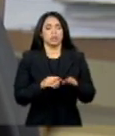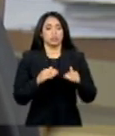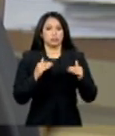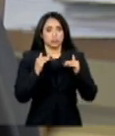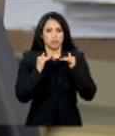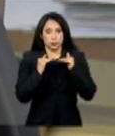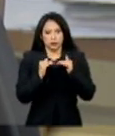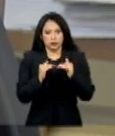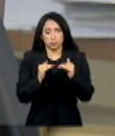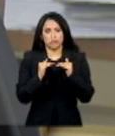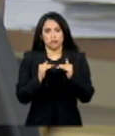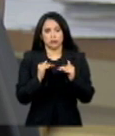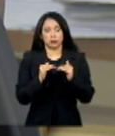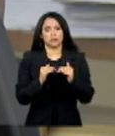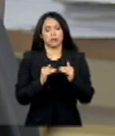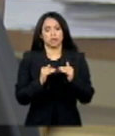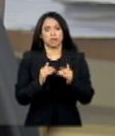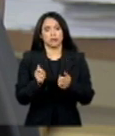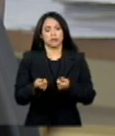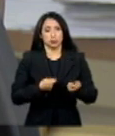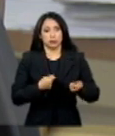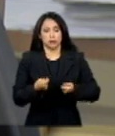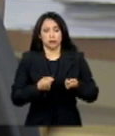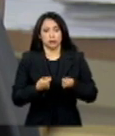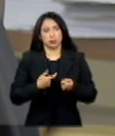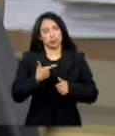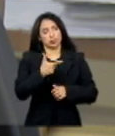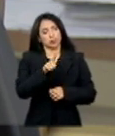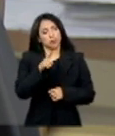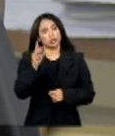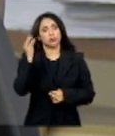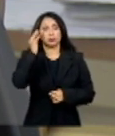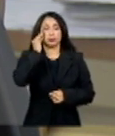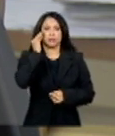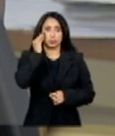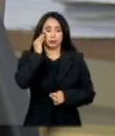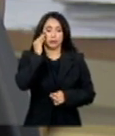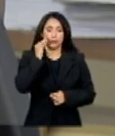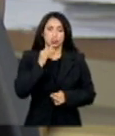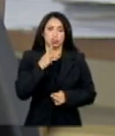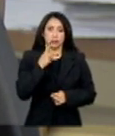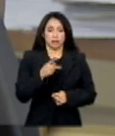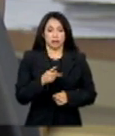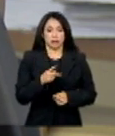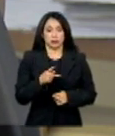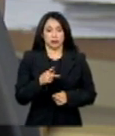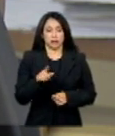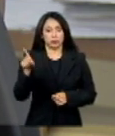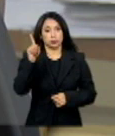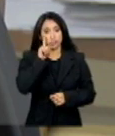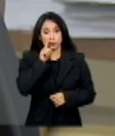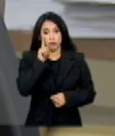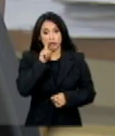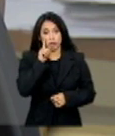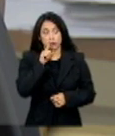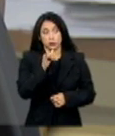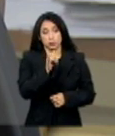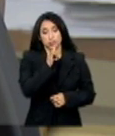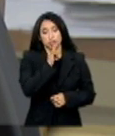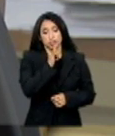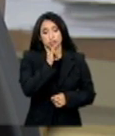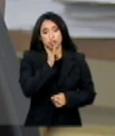em outras experiências e eu sinto aqui é estados unidos united states